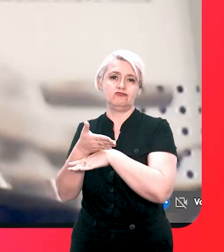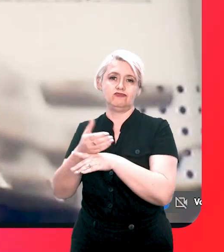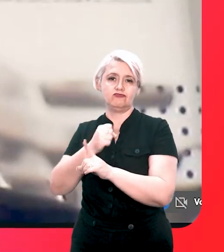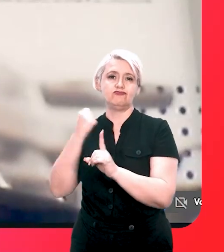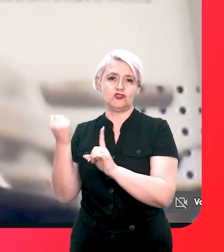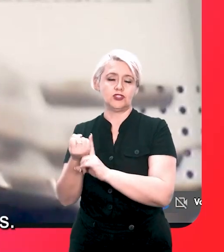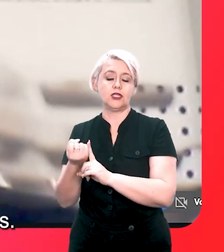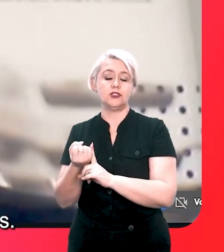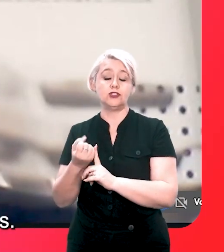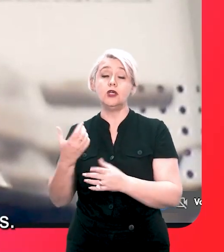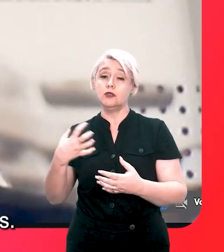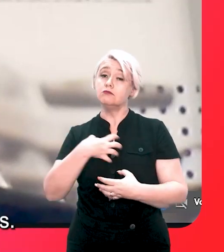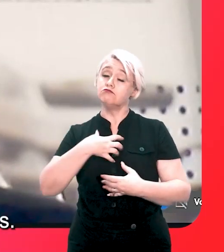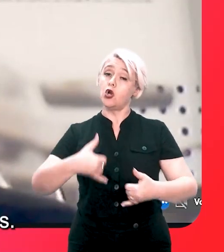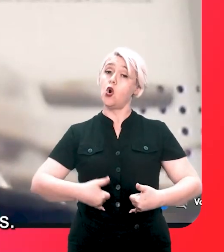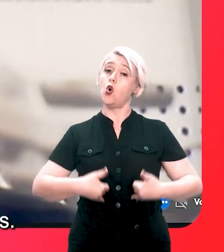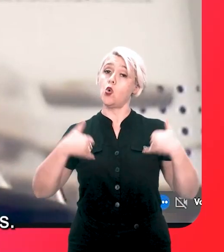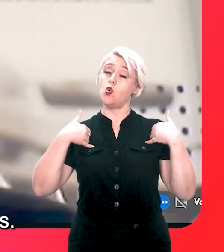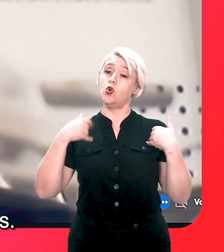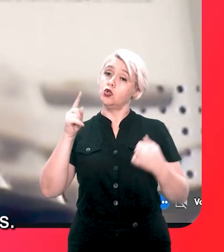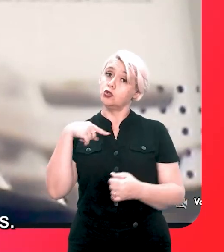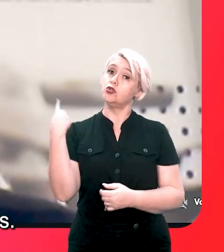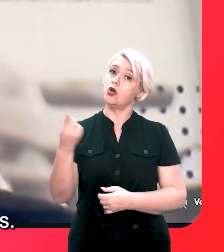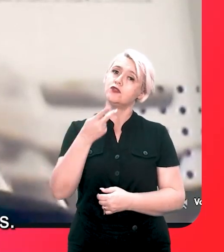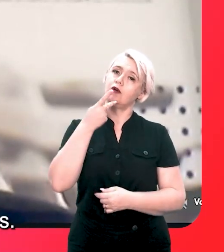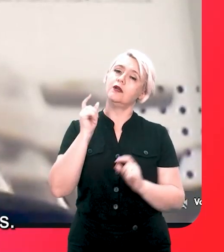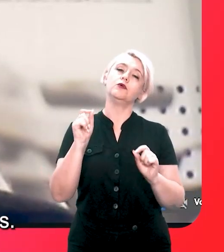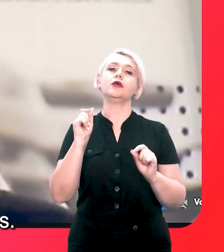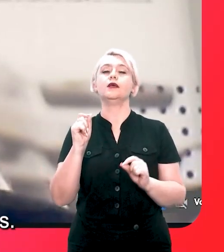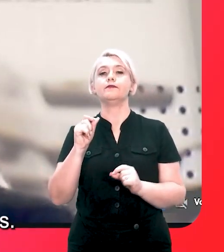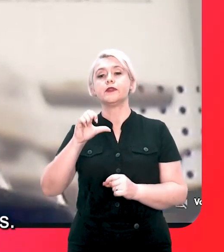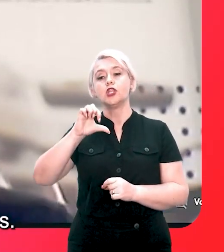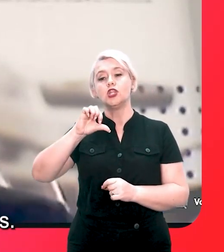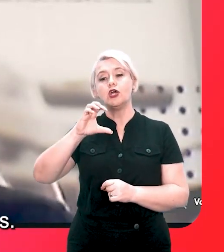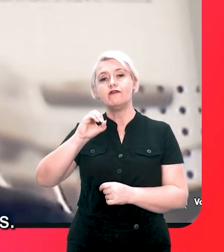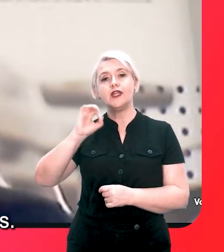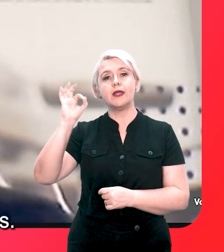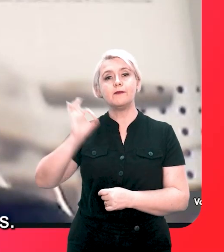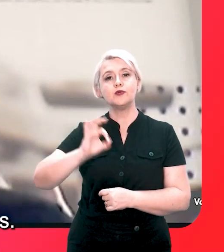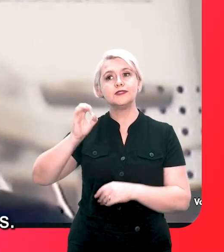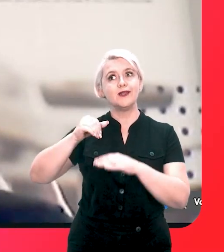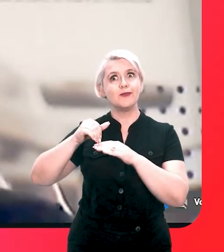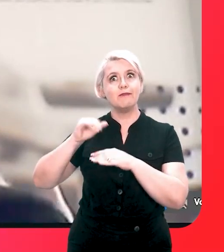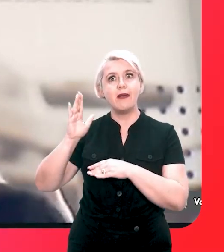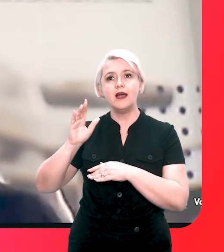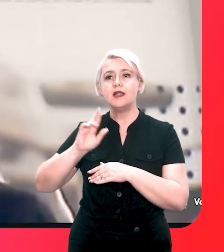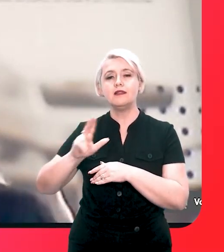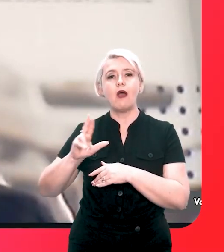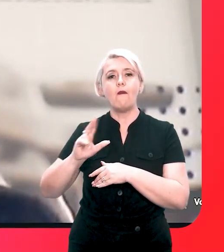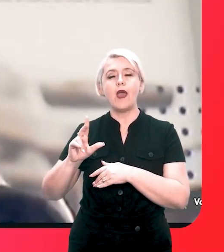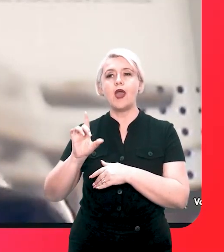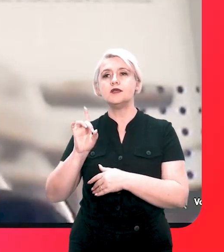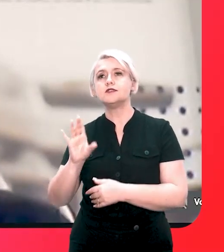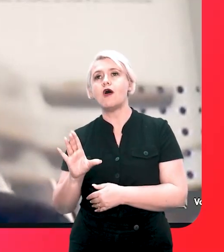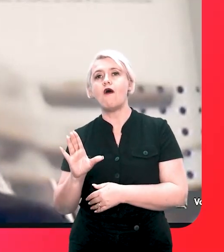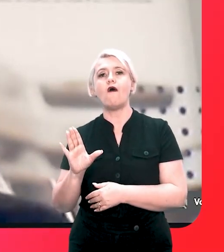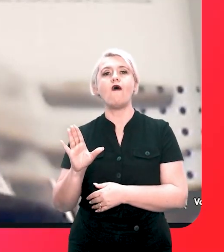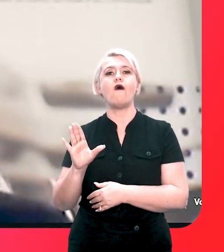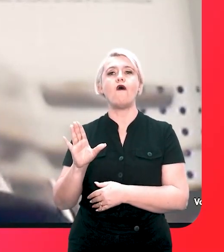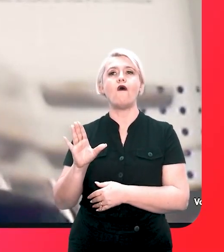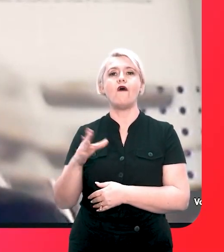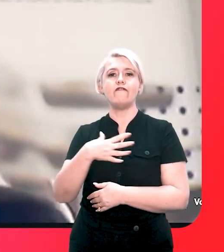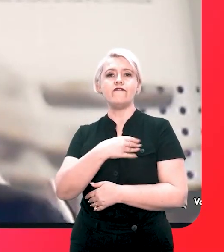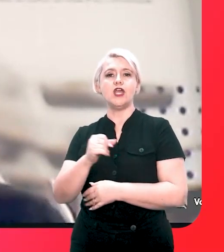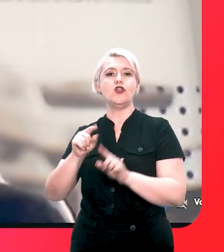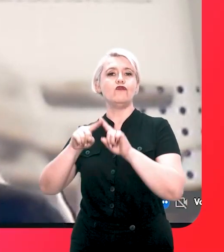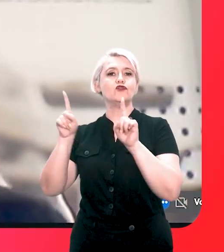E com muito orgulho nós falamos que hoje mais de 90% dos nossos atendimentos não é para